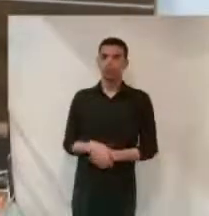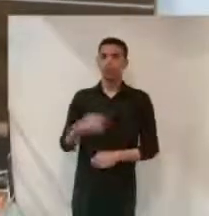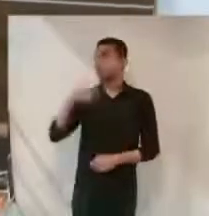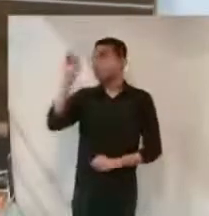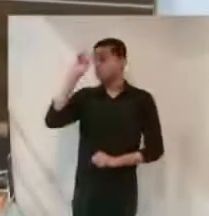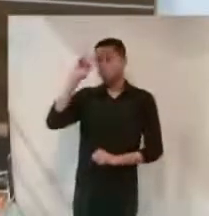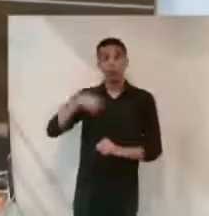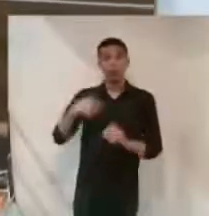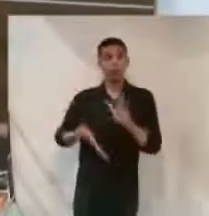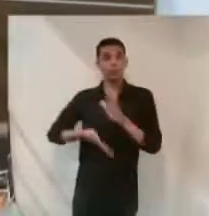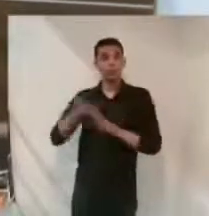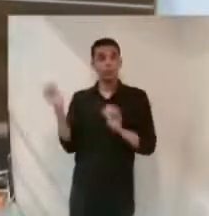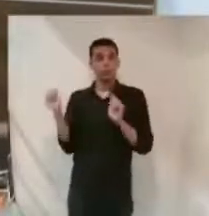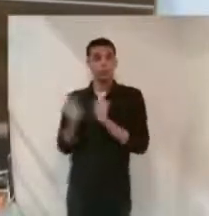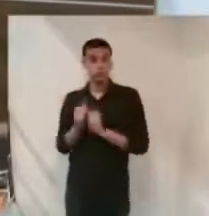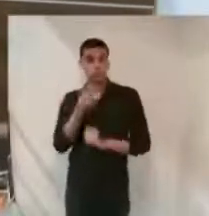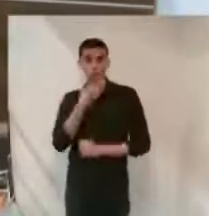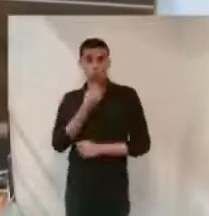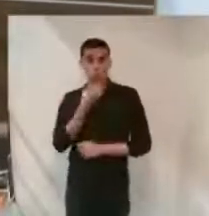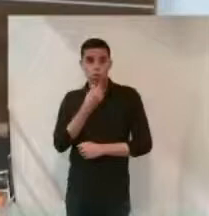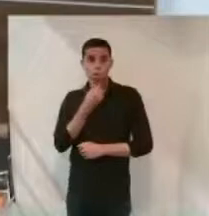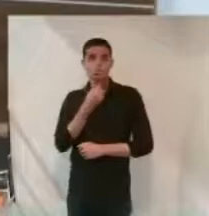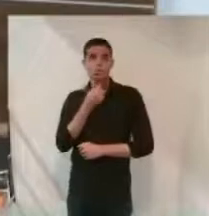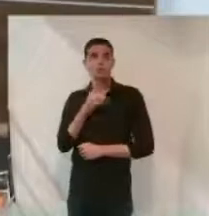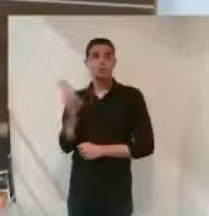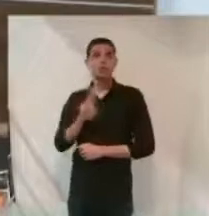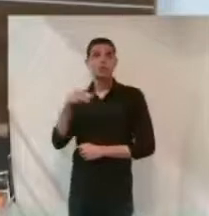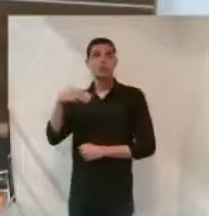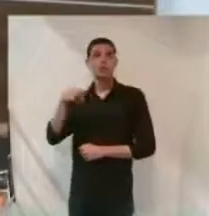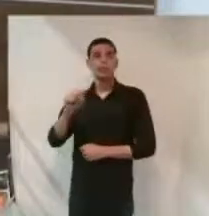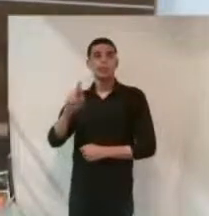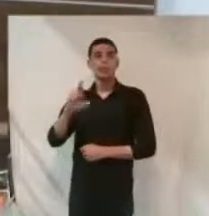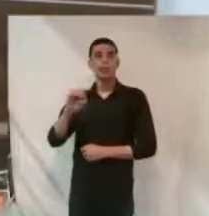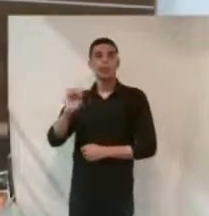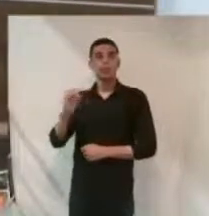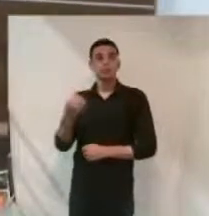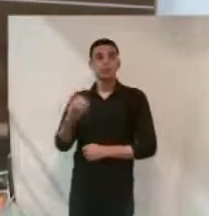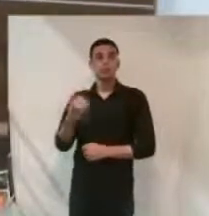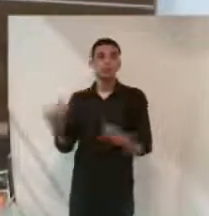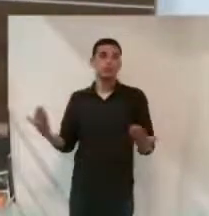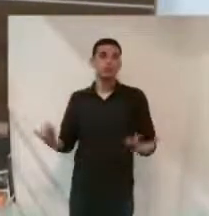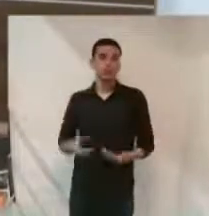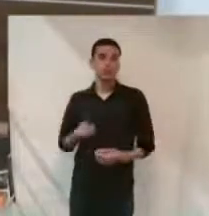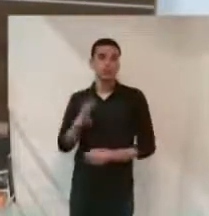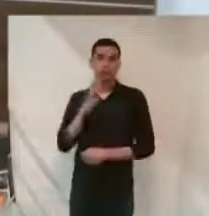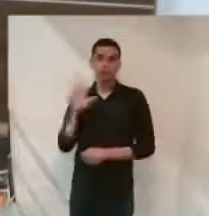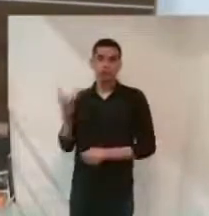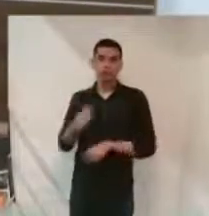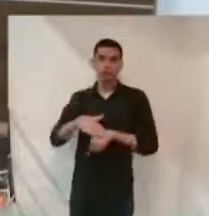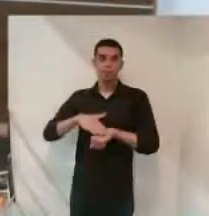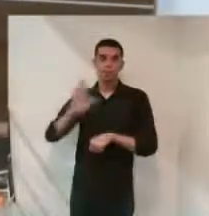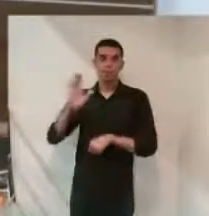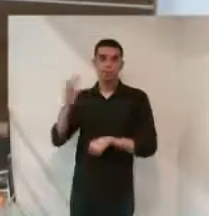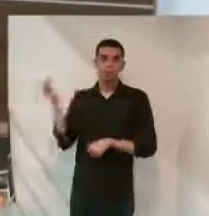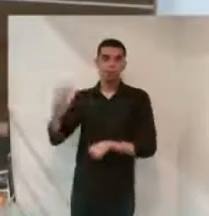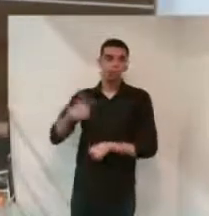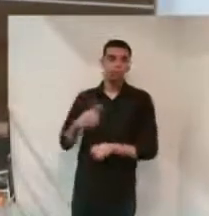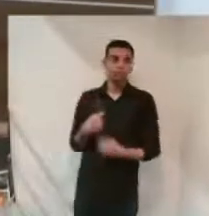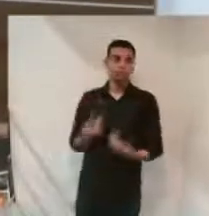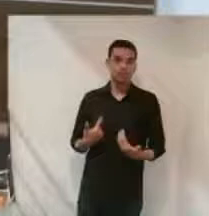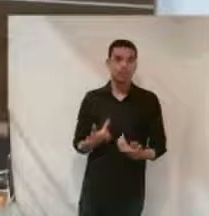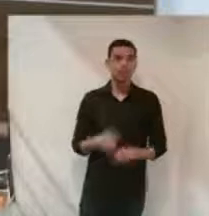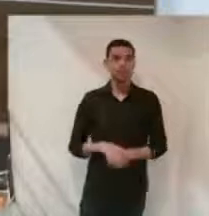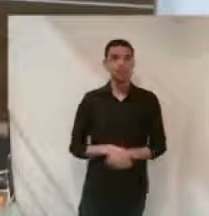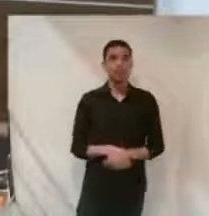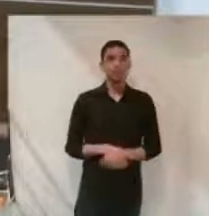escolho sempre esse motorista, Marcos Aurélio, lá do tribunal. Ele hoje conhece mais de aterro sanitário e lixão do que eu, ele vai para